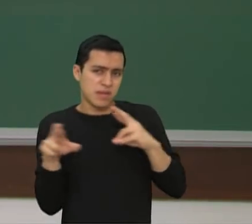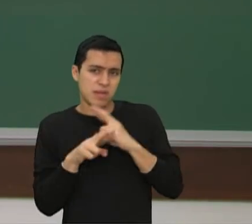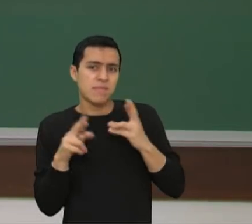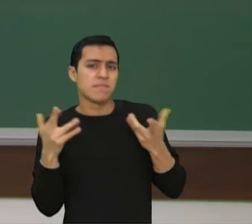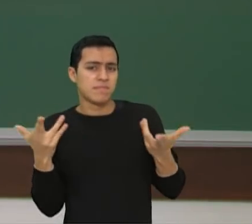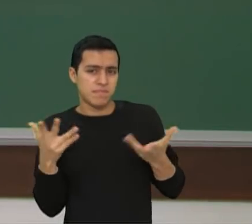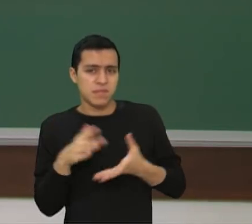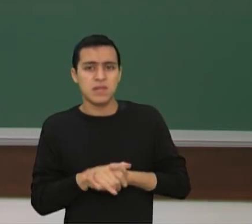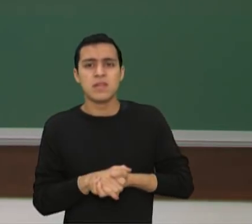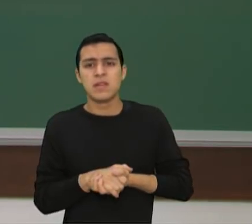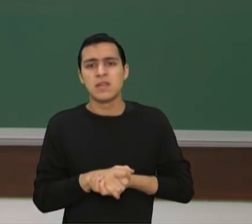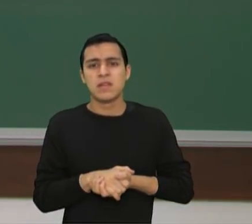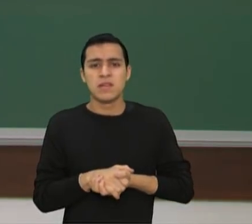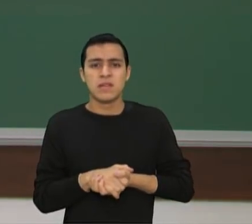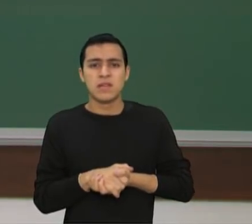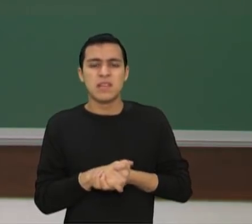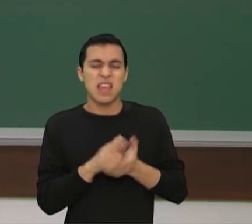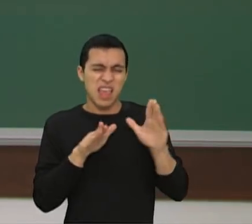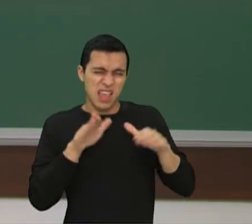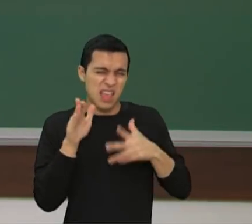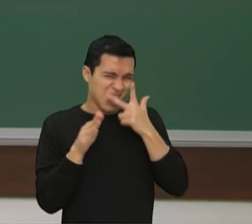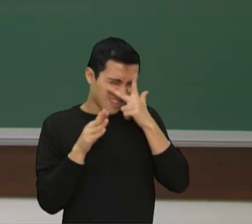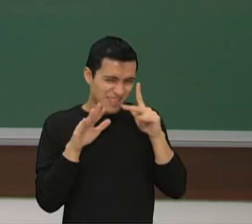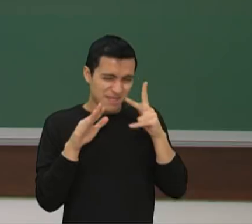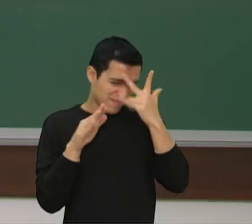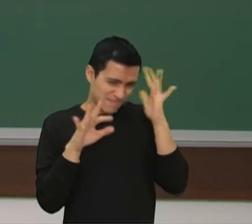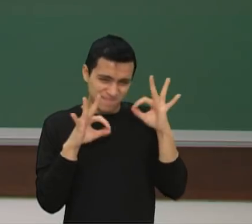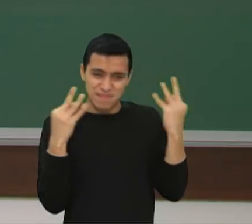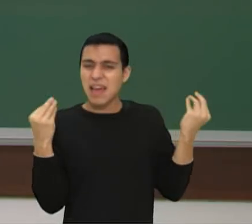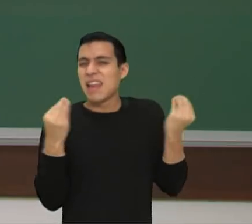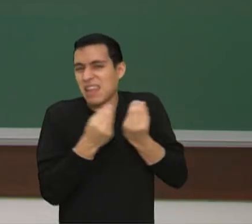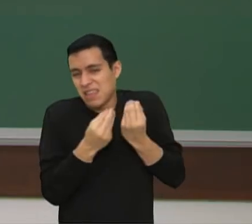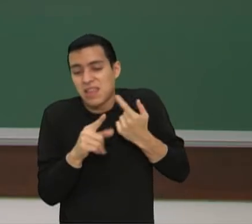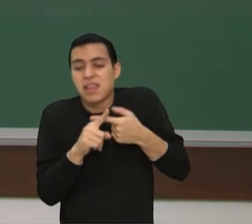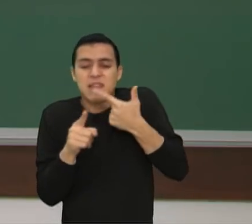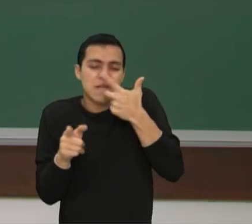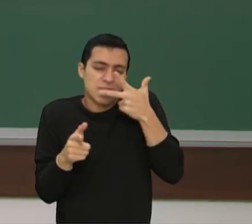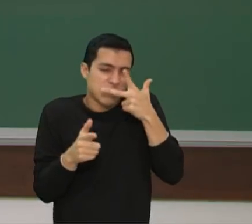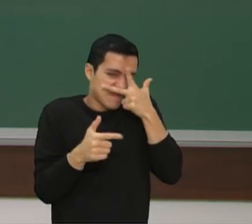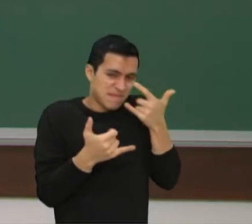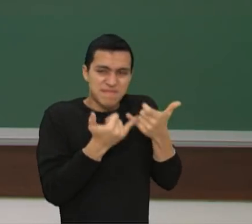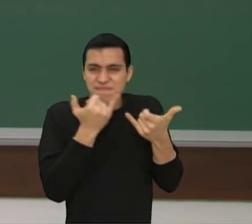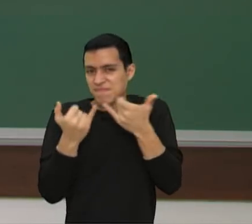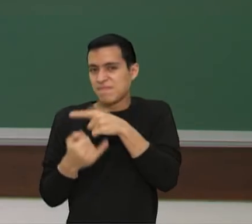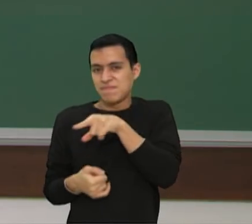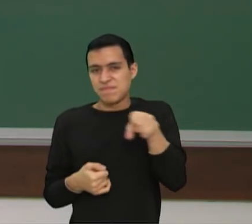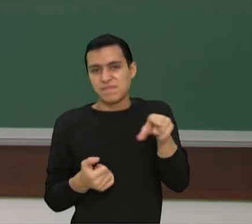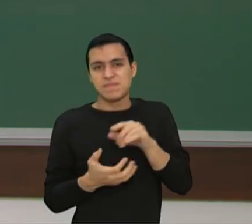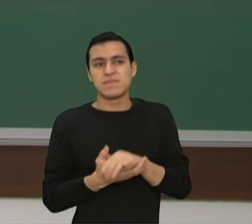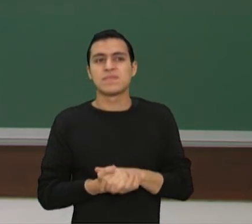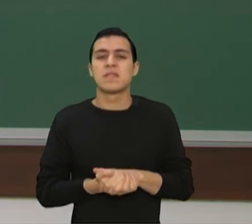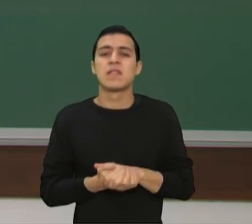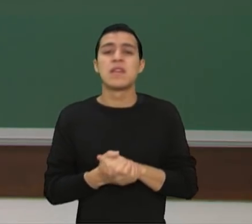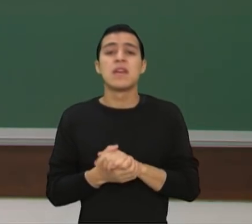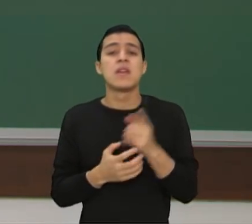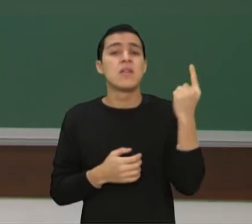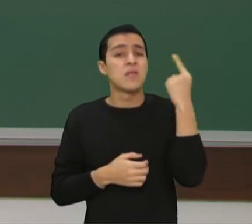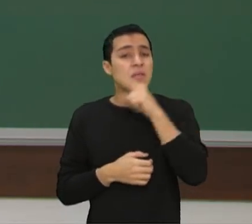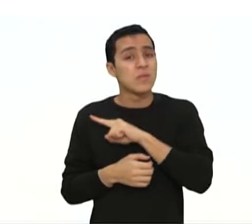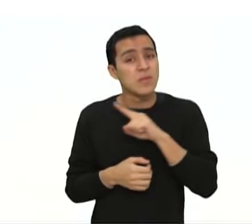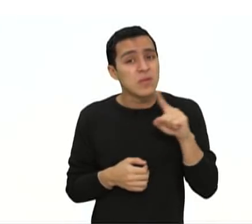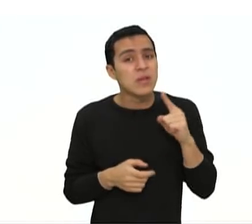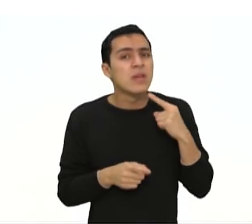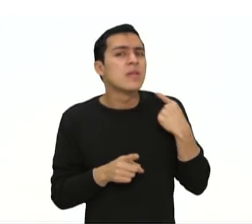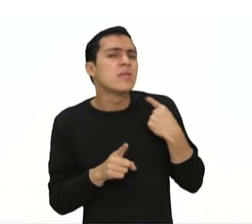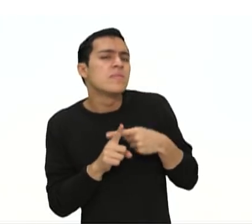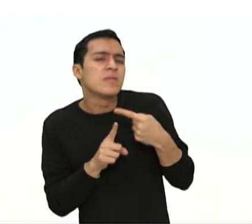sejam parentes, vamos dizer assim, né? Bem próximos dos jogos de tabuleiro, né? E para finalizar,